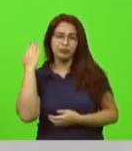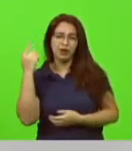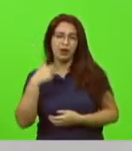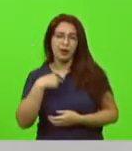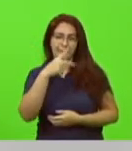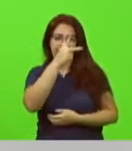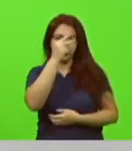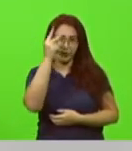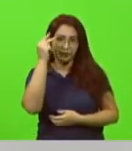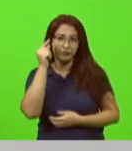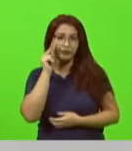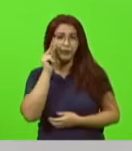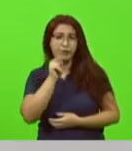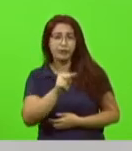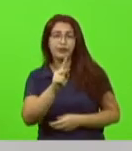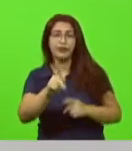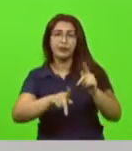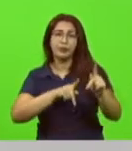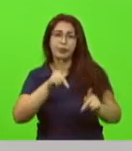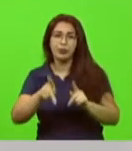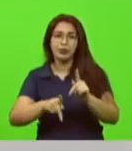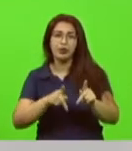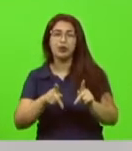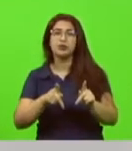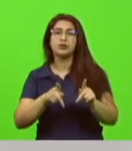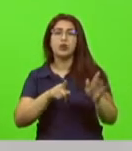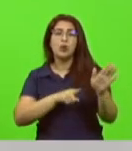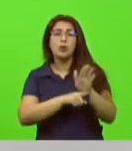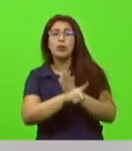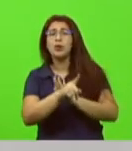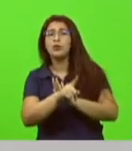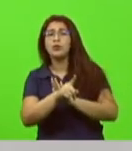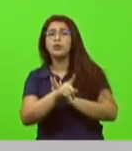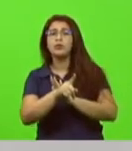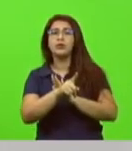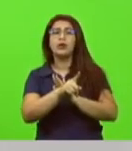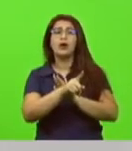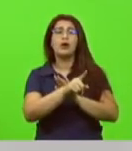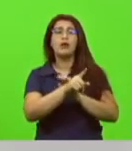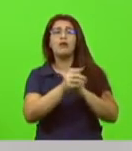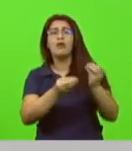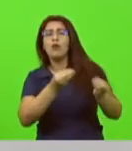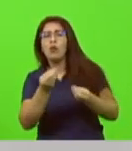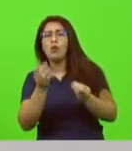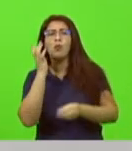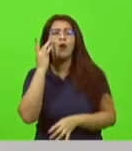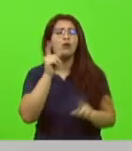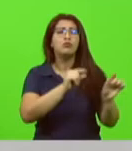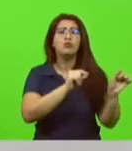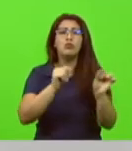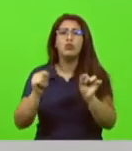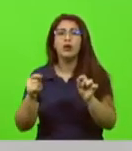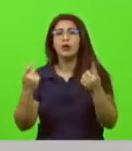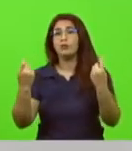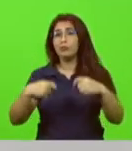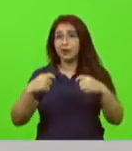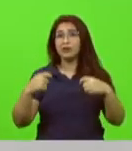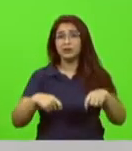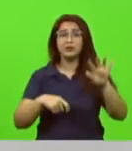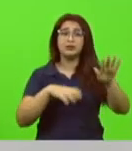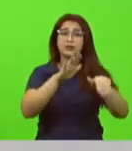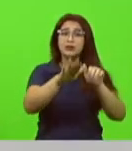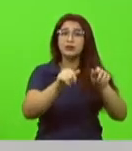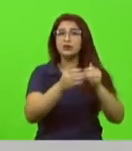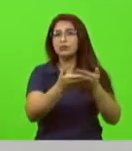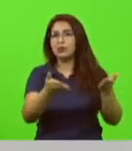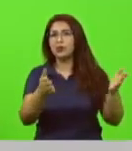de ouvir a população antes de executar uma obra, porque você está executando obra numa comunidade, você tem que ouvir aquela comunidade, reúne a comunidade, vê o que a